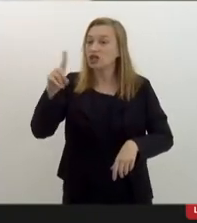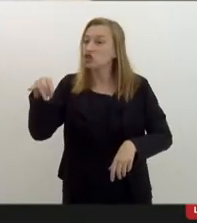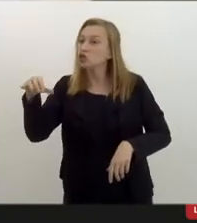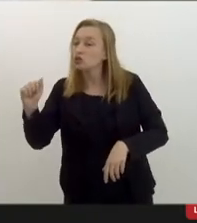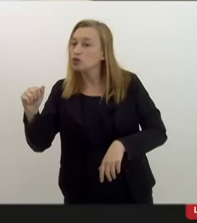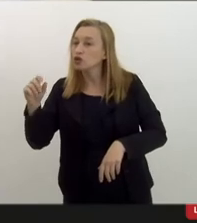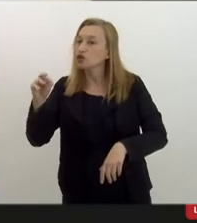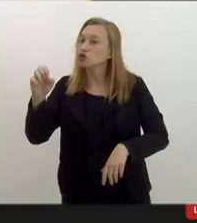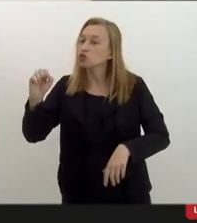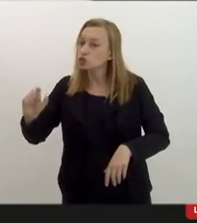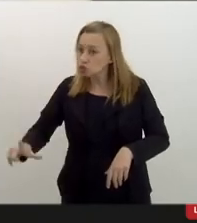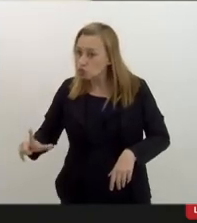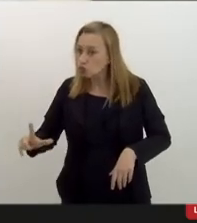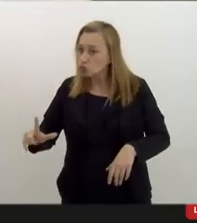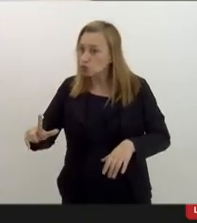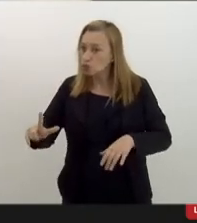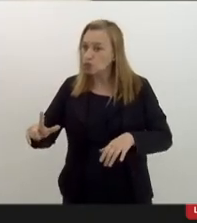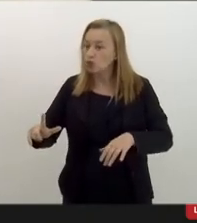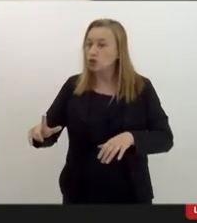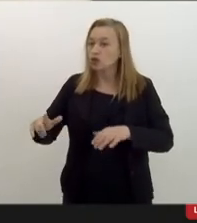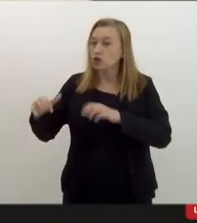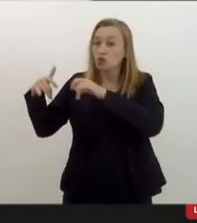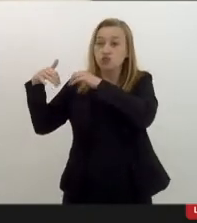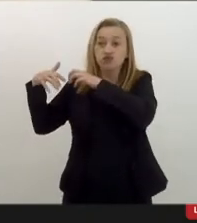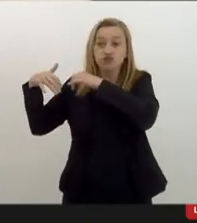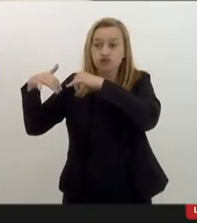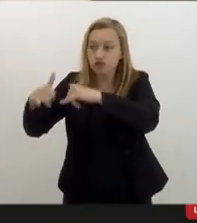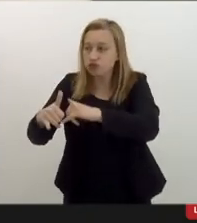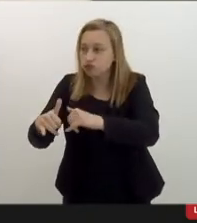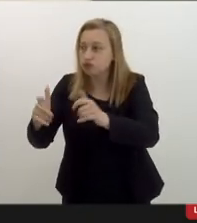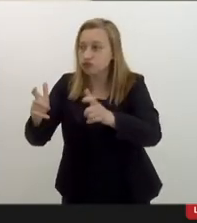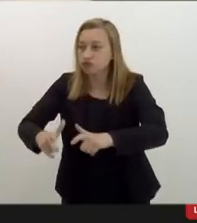estão invadidos olha